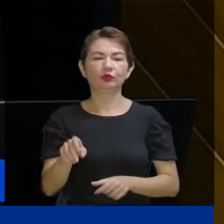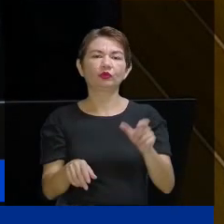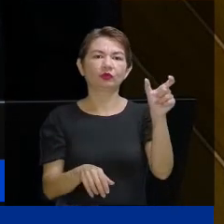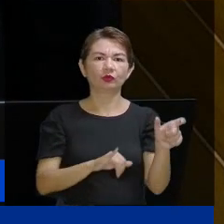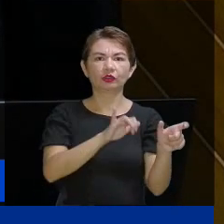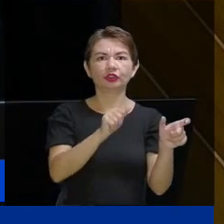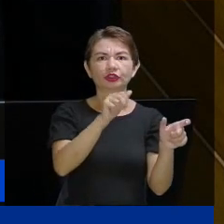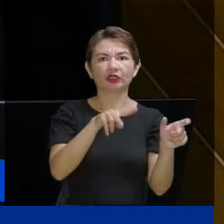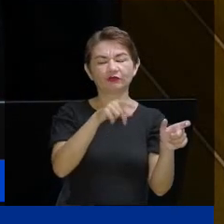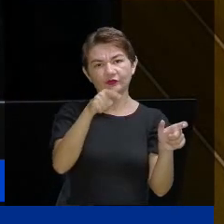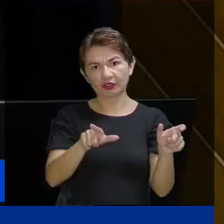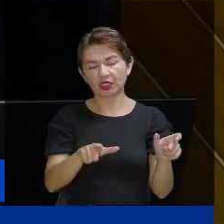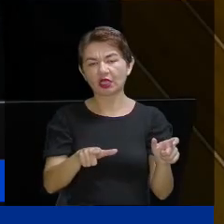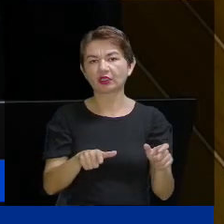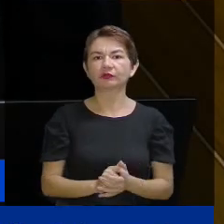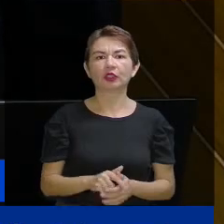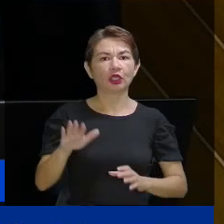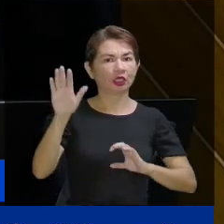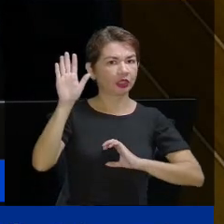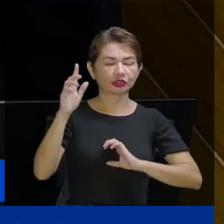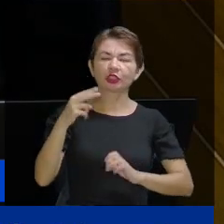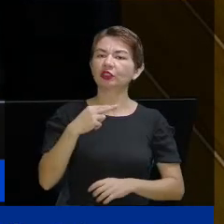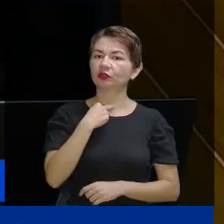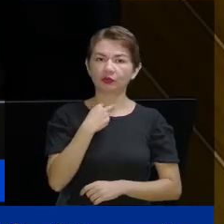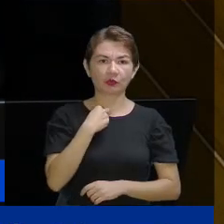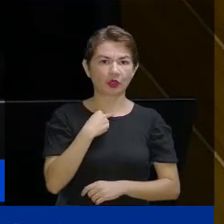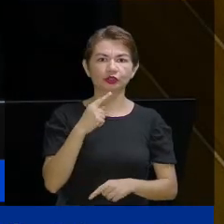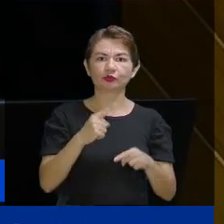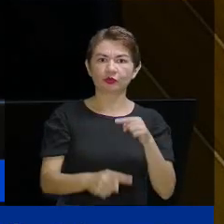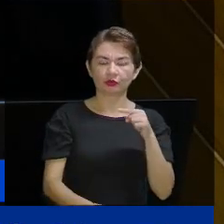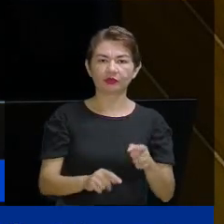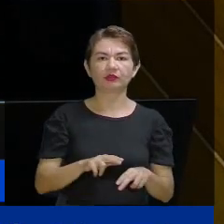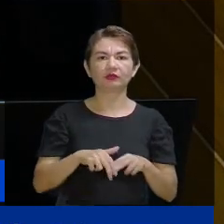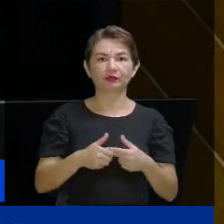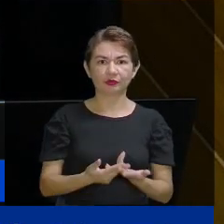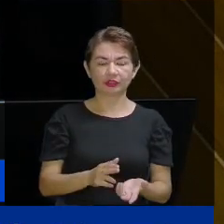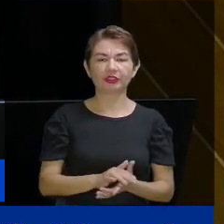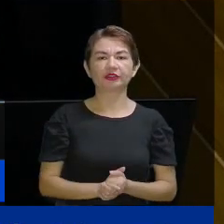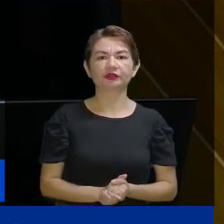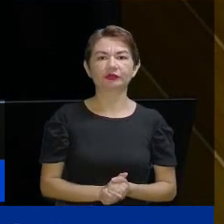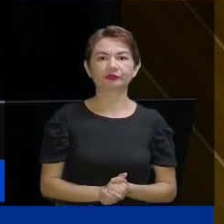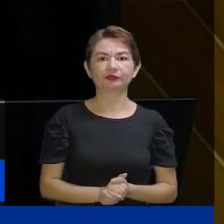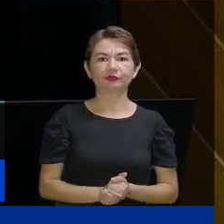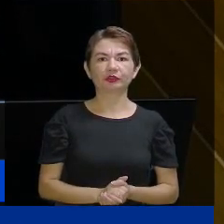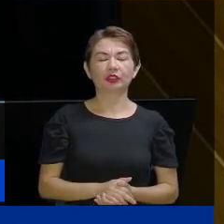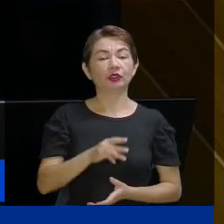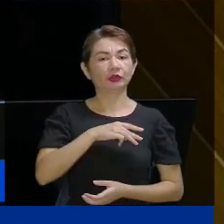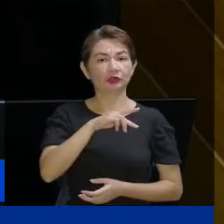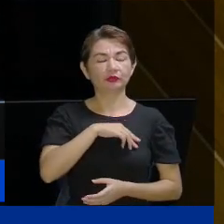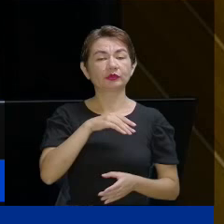Javan inelegíveis, julgando prejudicado o agravo que o Ministério Público tinha interposto.